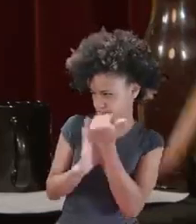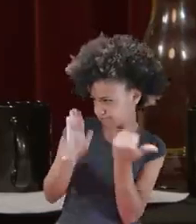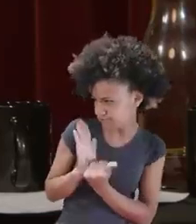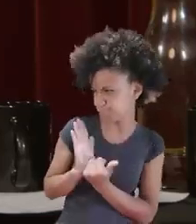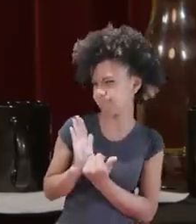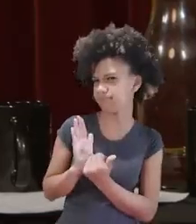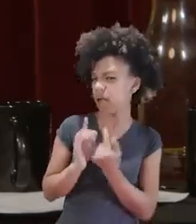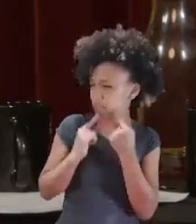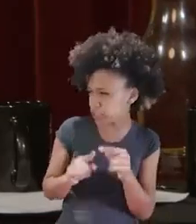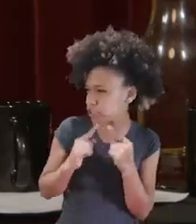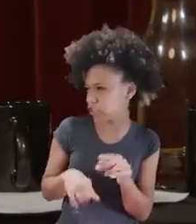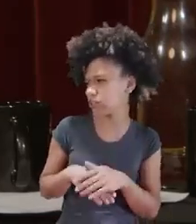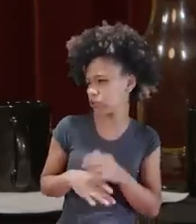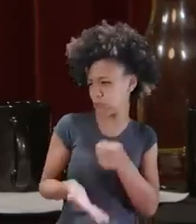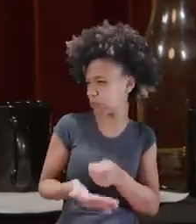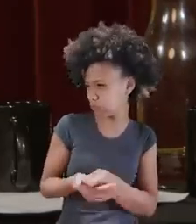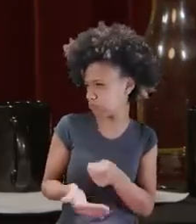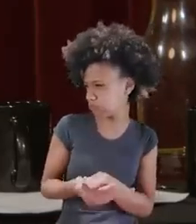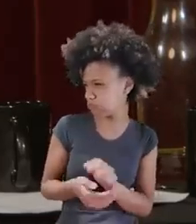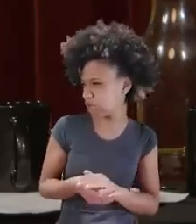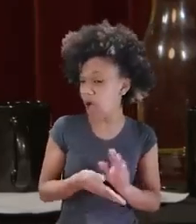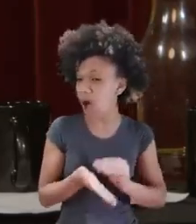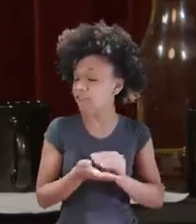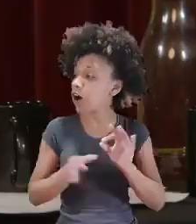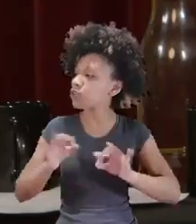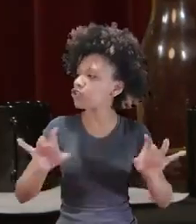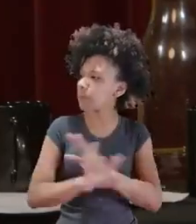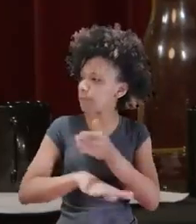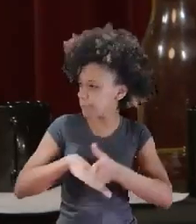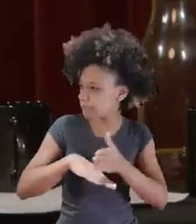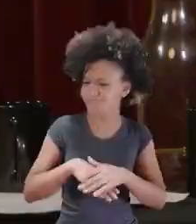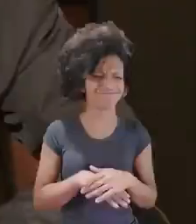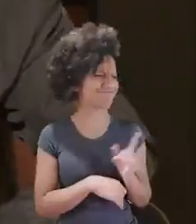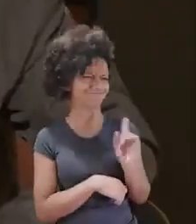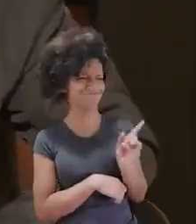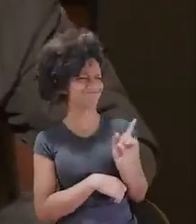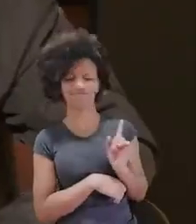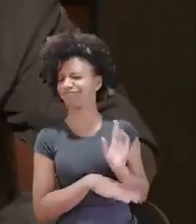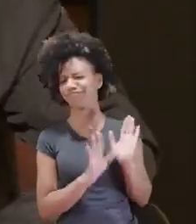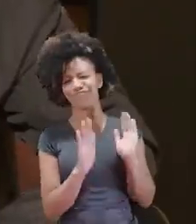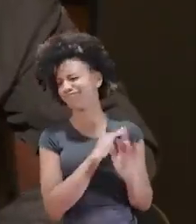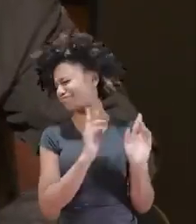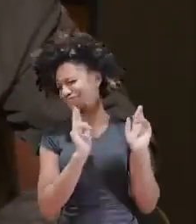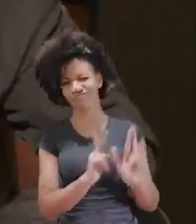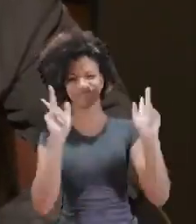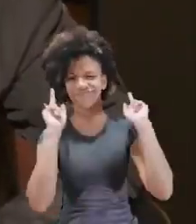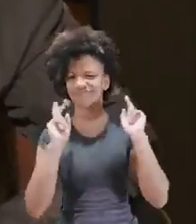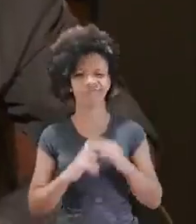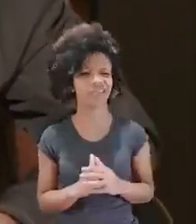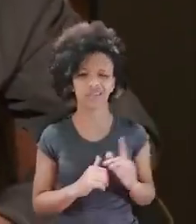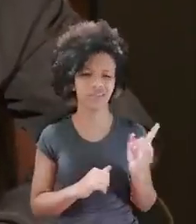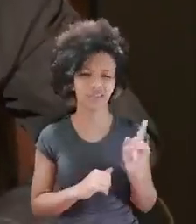militarização talvez eu acho que a galera crítica muita coisa da militarização EA falta de preparo muitas vezes para não tem nada a ver cara